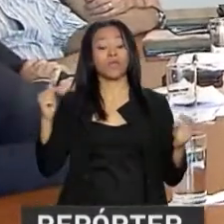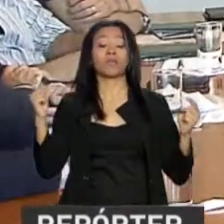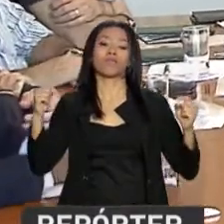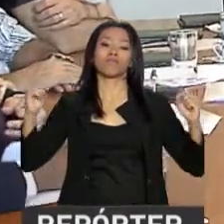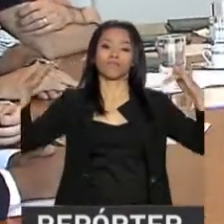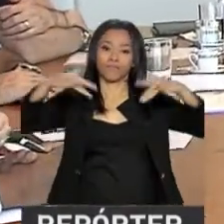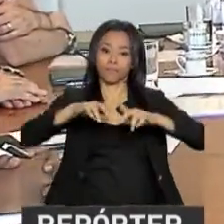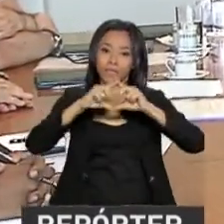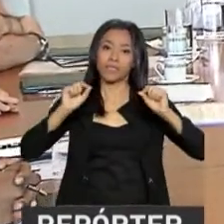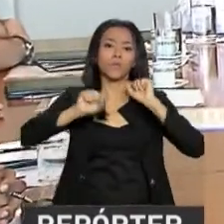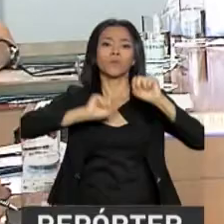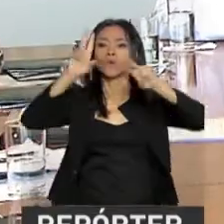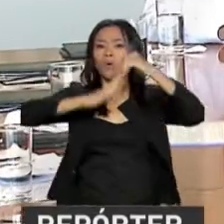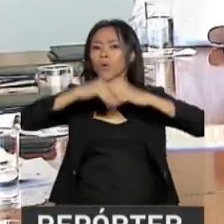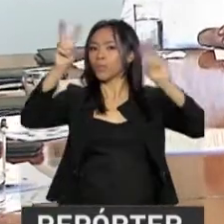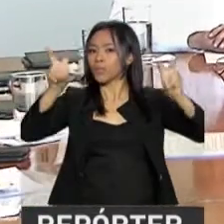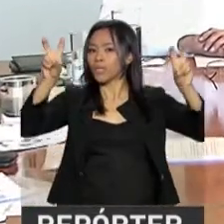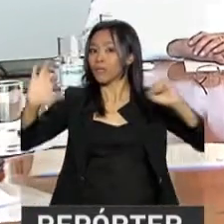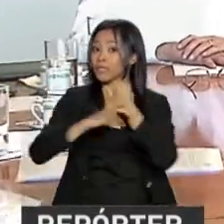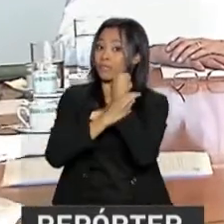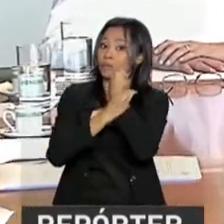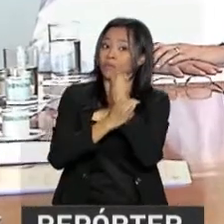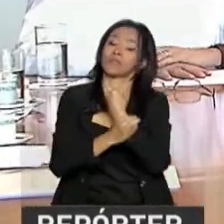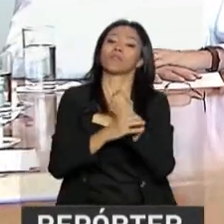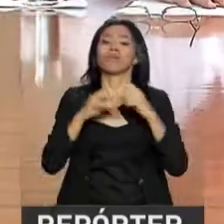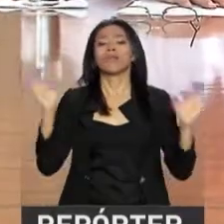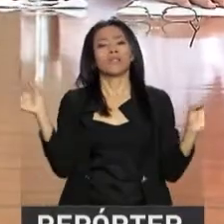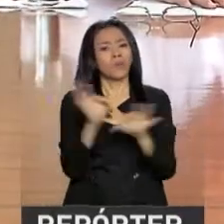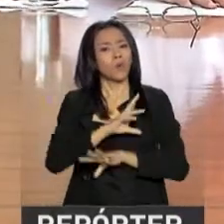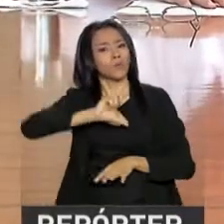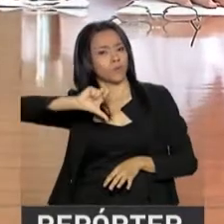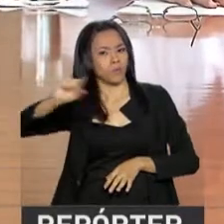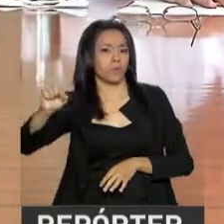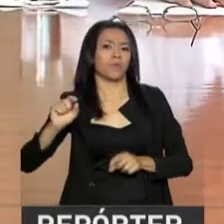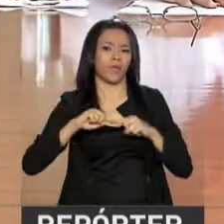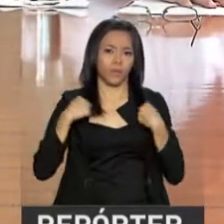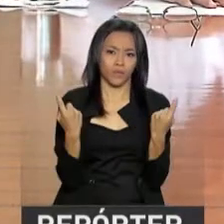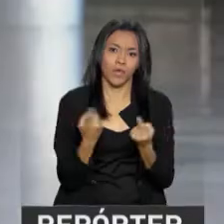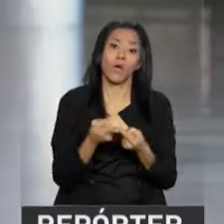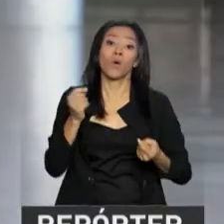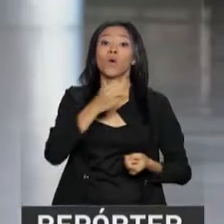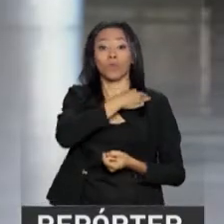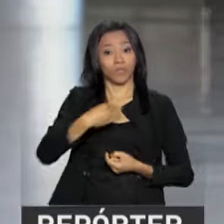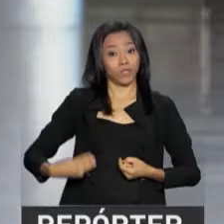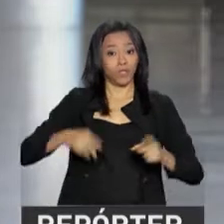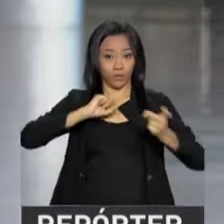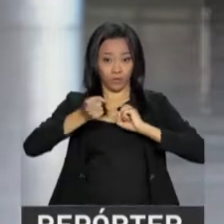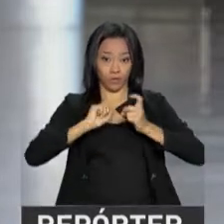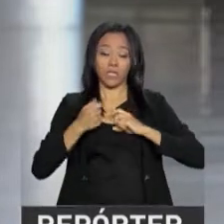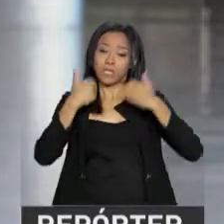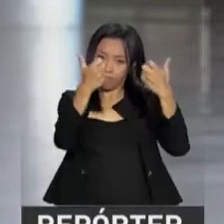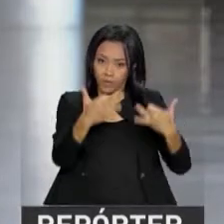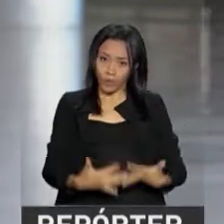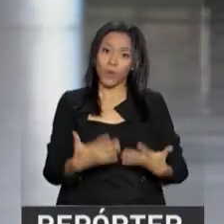do tema segurança pública na saída da reunião o ministro do desenvolvimento o planejamento e gestão de oliveira disse que o